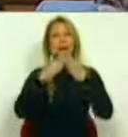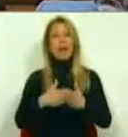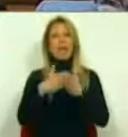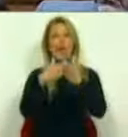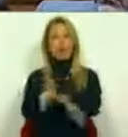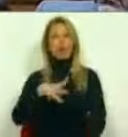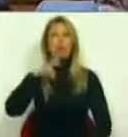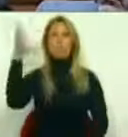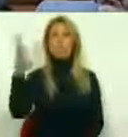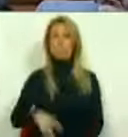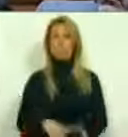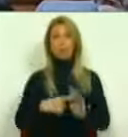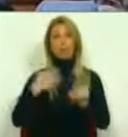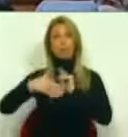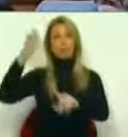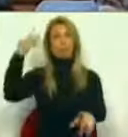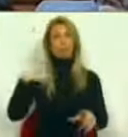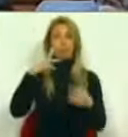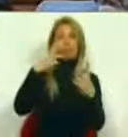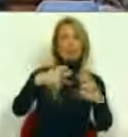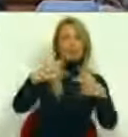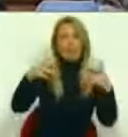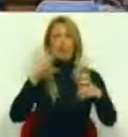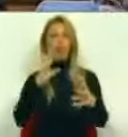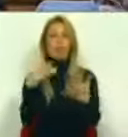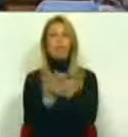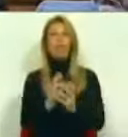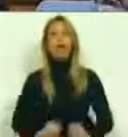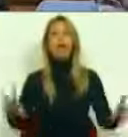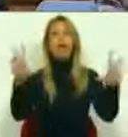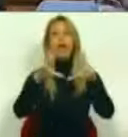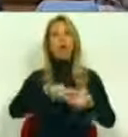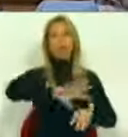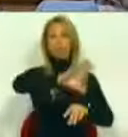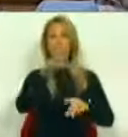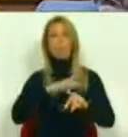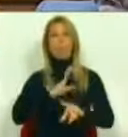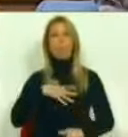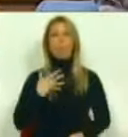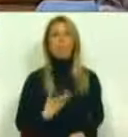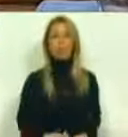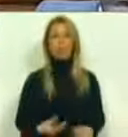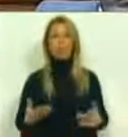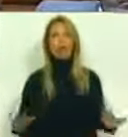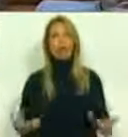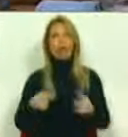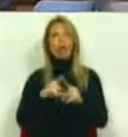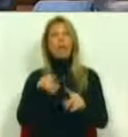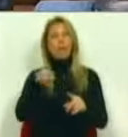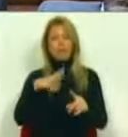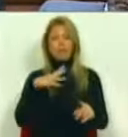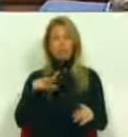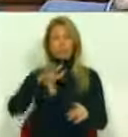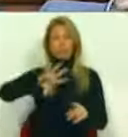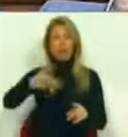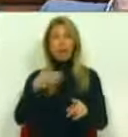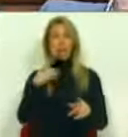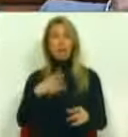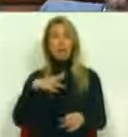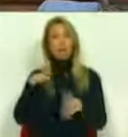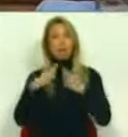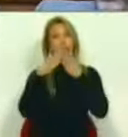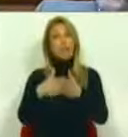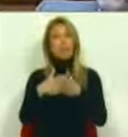descobrimentos deram novos mundos ao mundo. Não é de admirar também que em países onde a imigração portuguesa deixou raízes, a doença dos